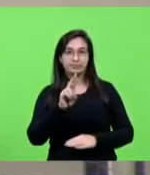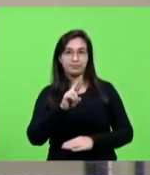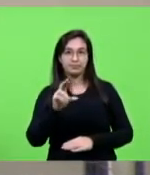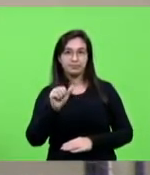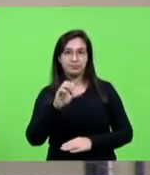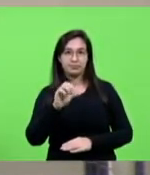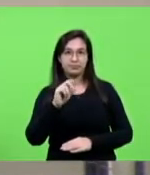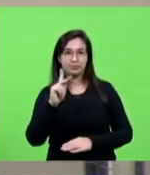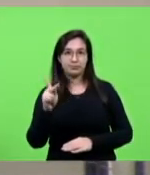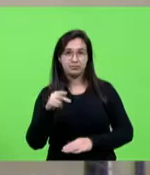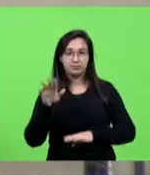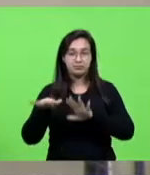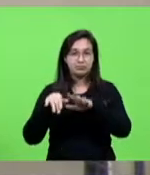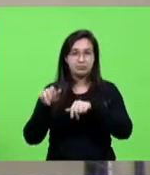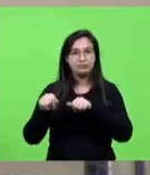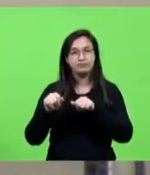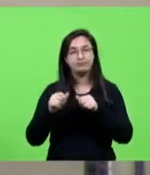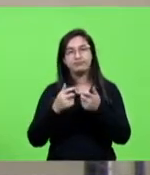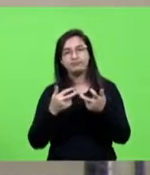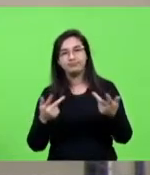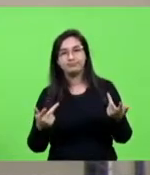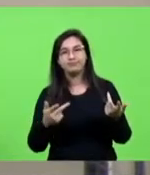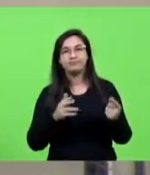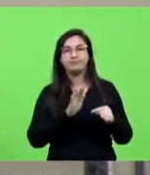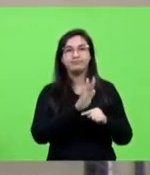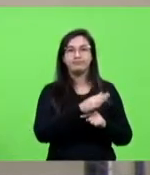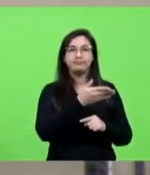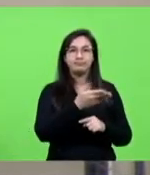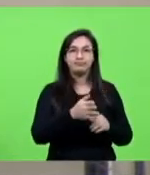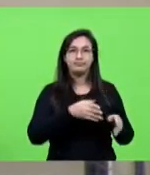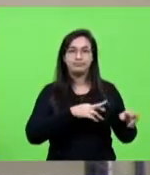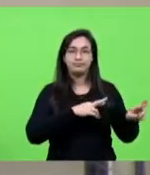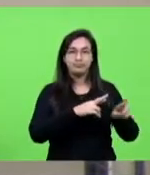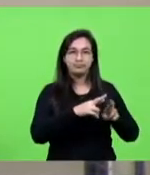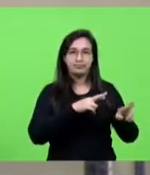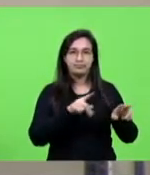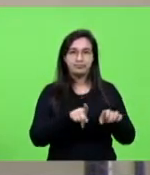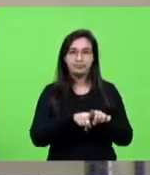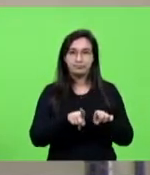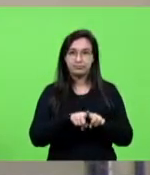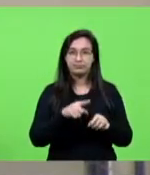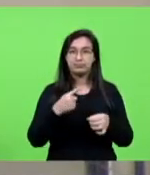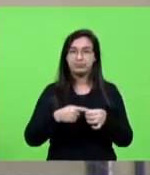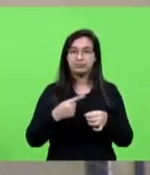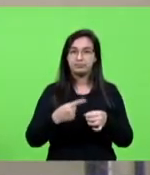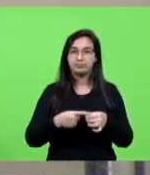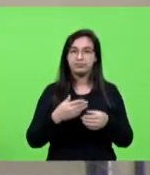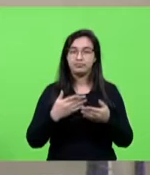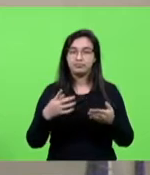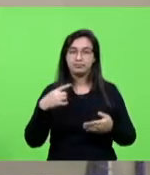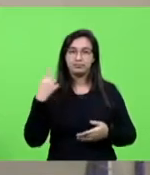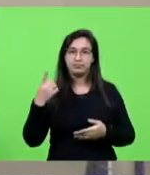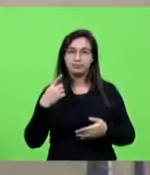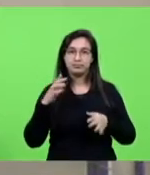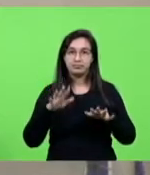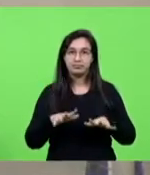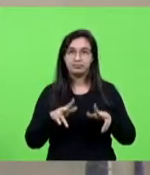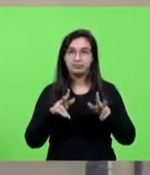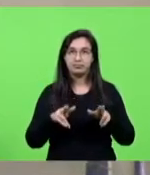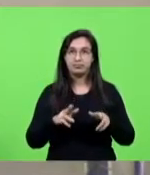pneus inservíveis na conservação das estradas no Estado e vias municipais. Deputados que aprovam, permaneçam como se